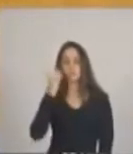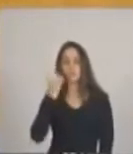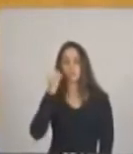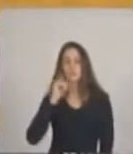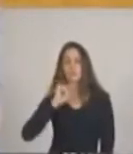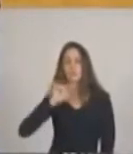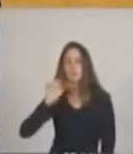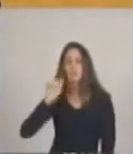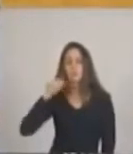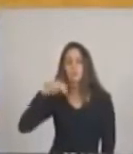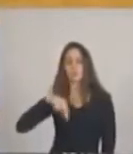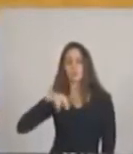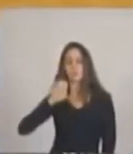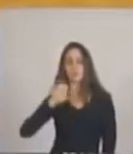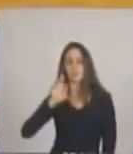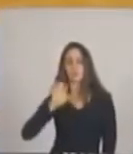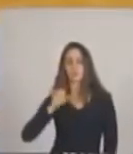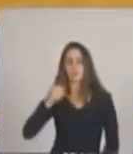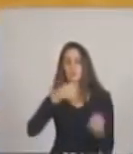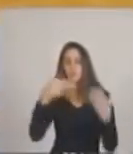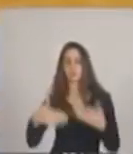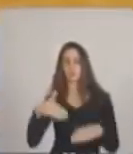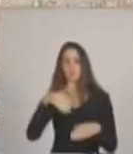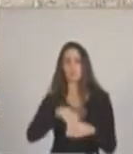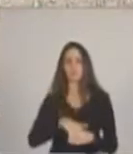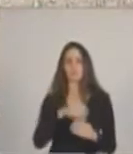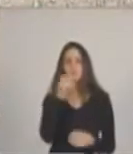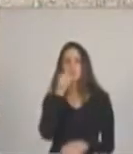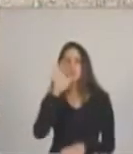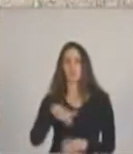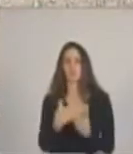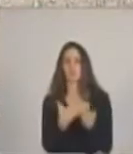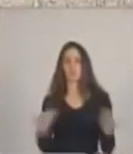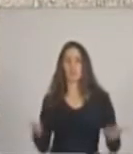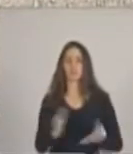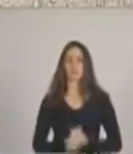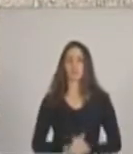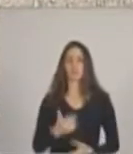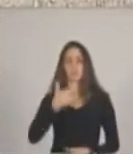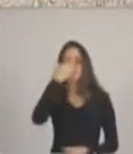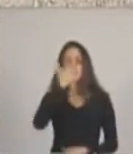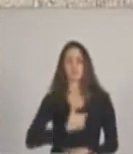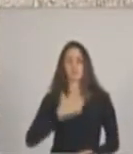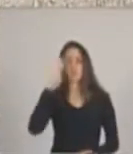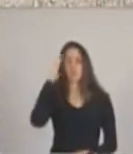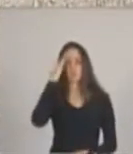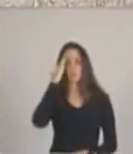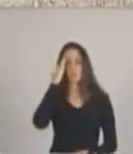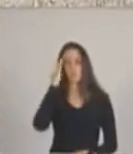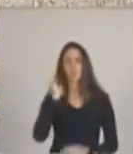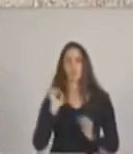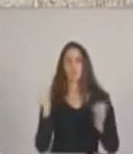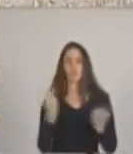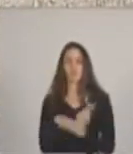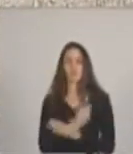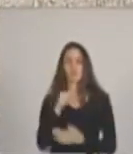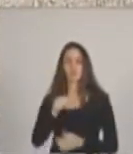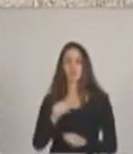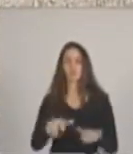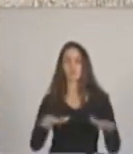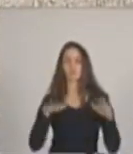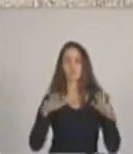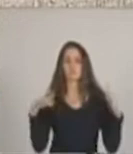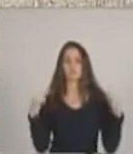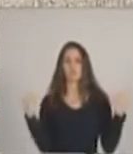Boa tarde, senhor presidente, deputados e deputadas. Eu compreendo né, o que houve no plenário. Eu quero agradecer aos